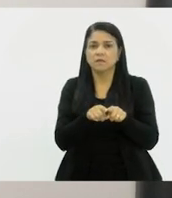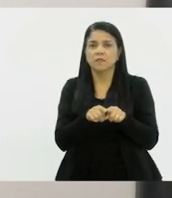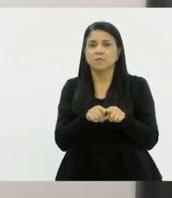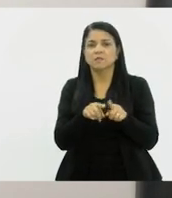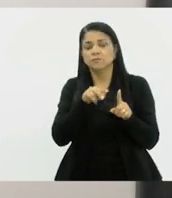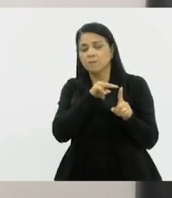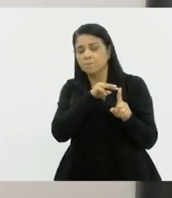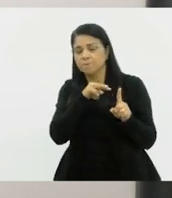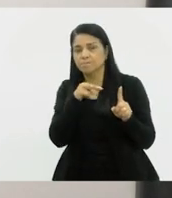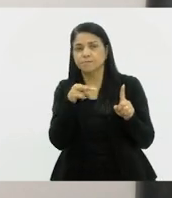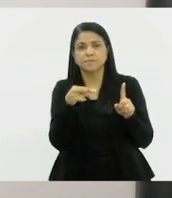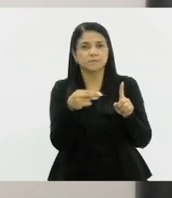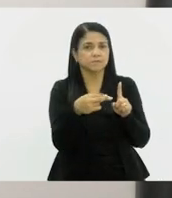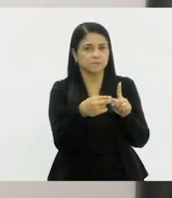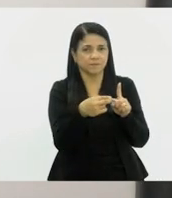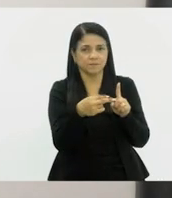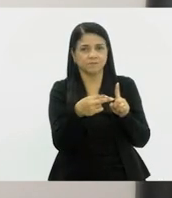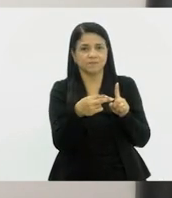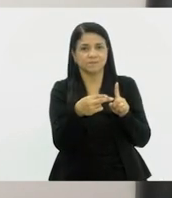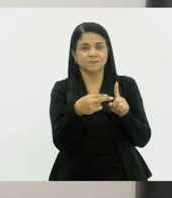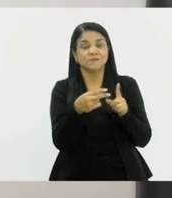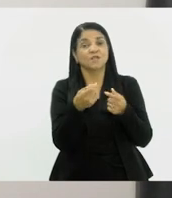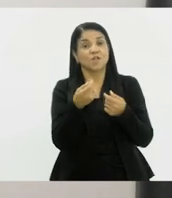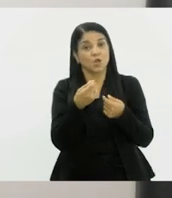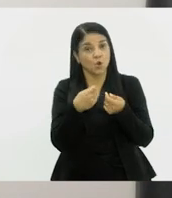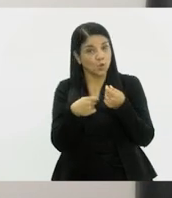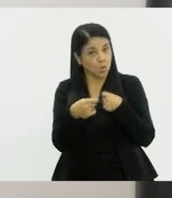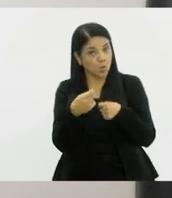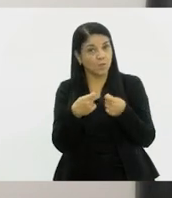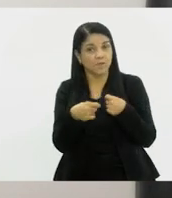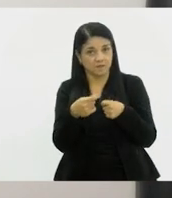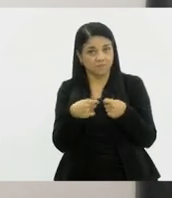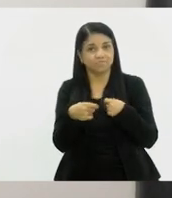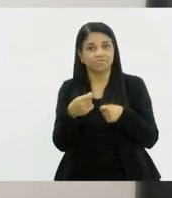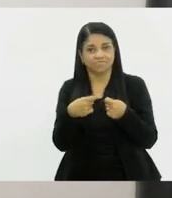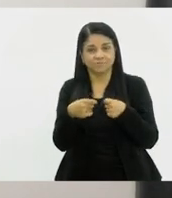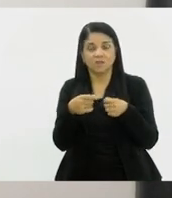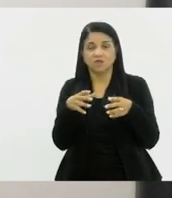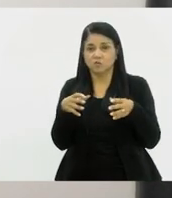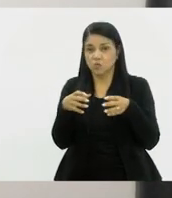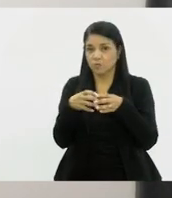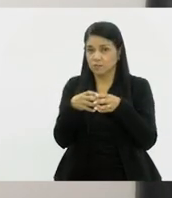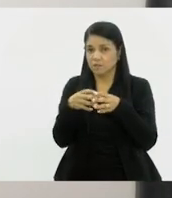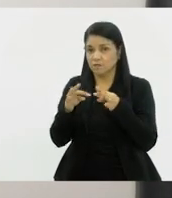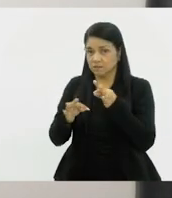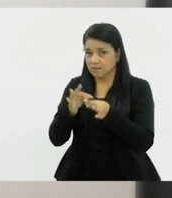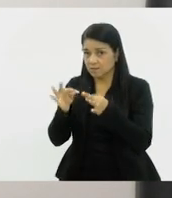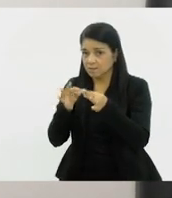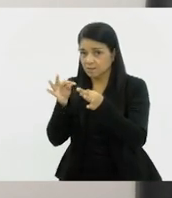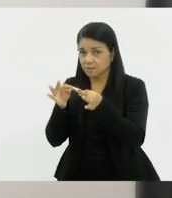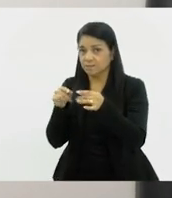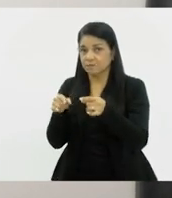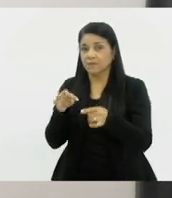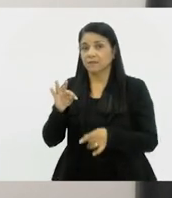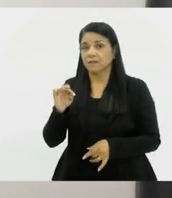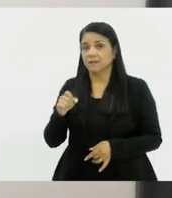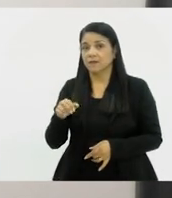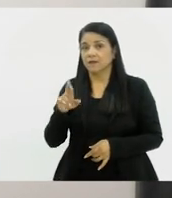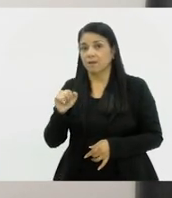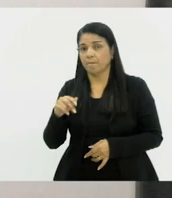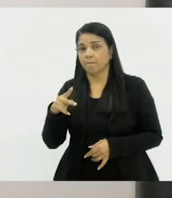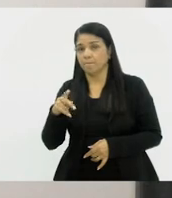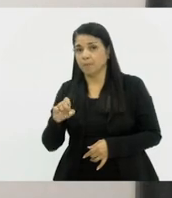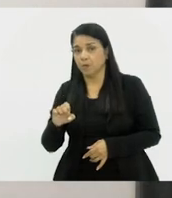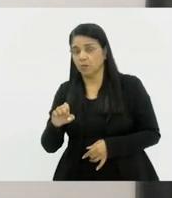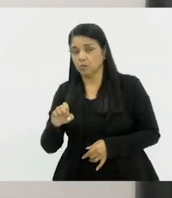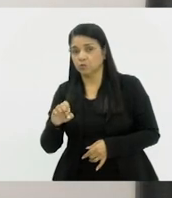perspectiva né de Econômica eh os as comunidades terapêuticas hoje ocupam um Lobby um espaço